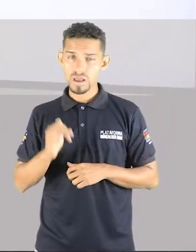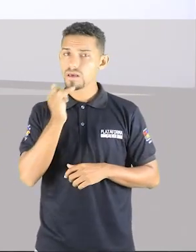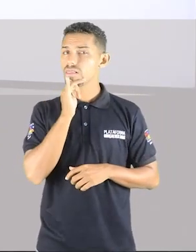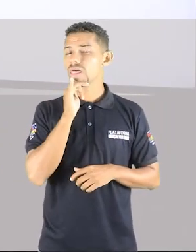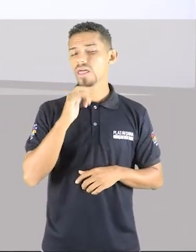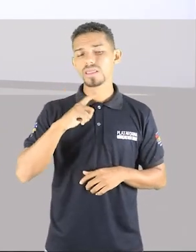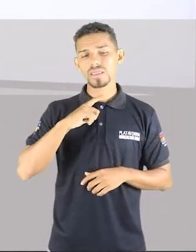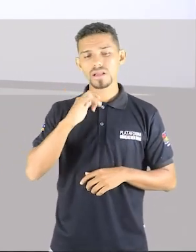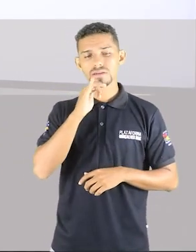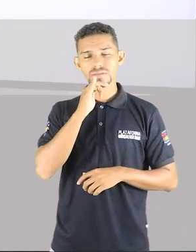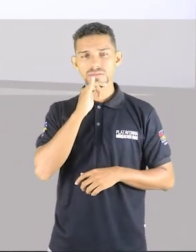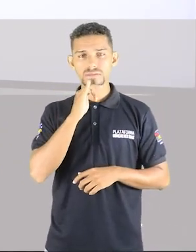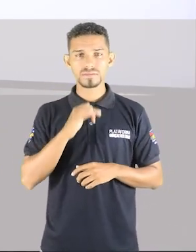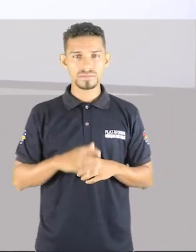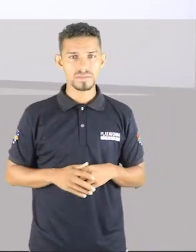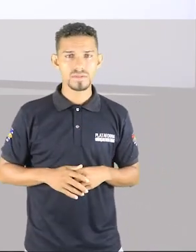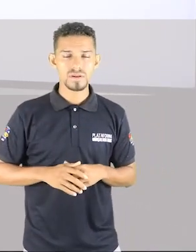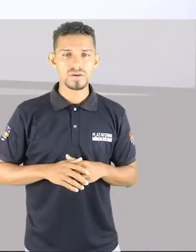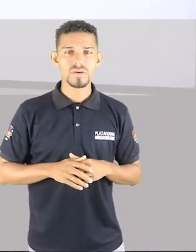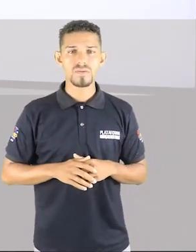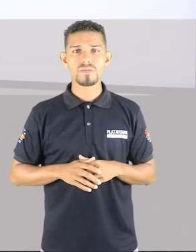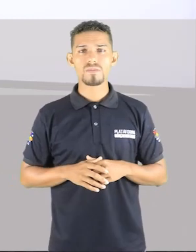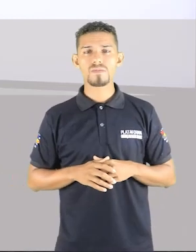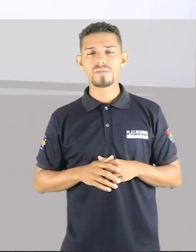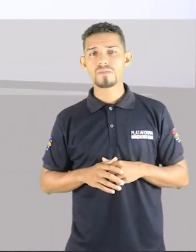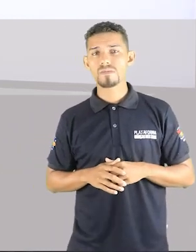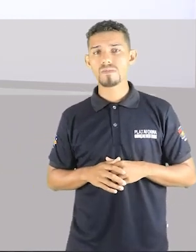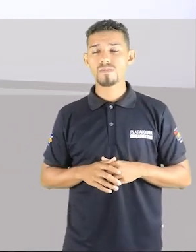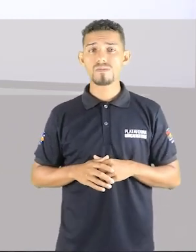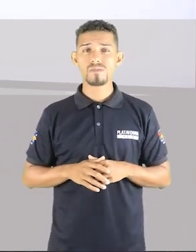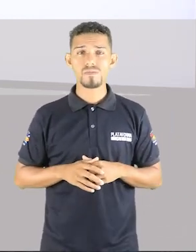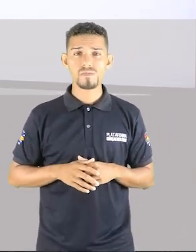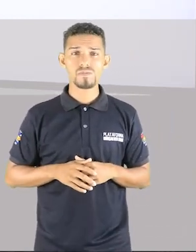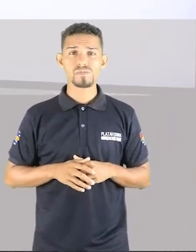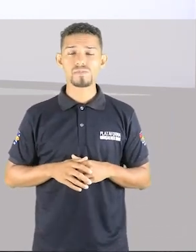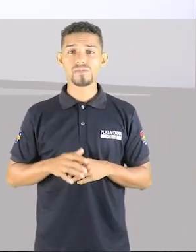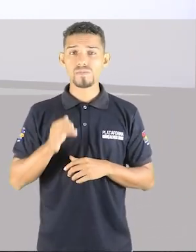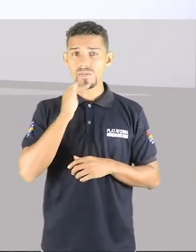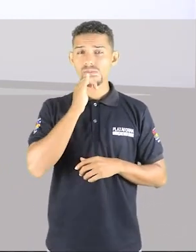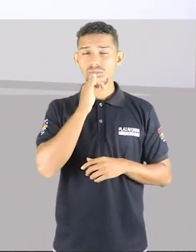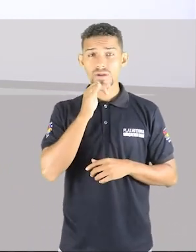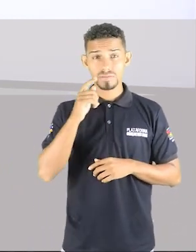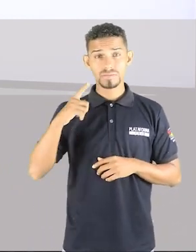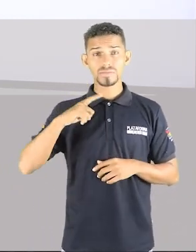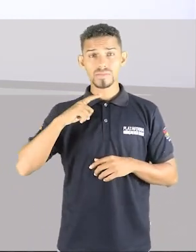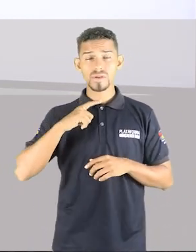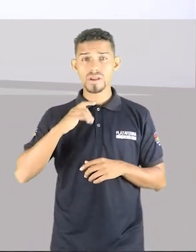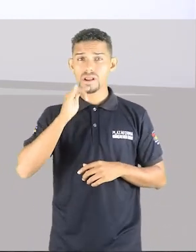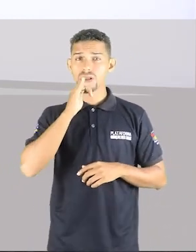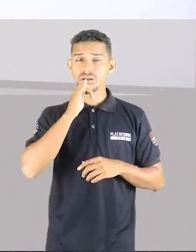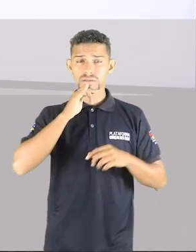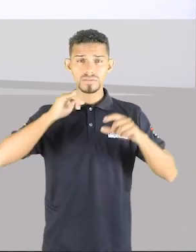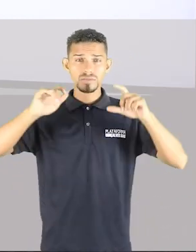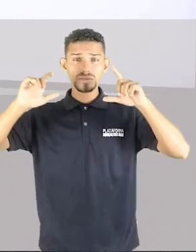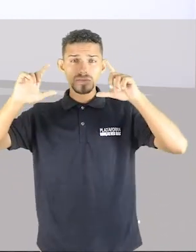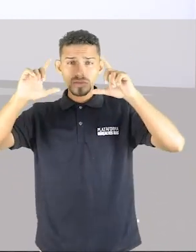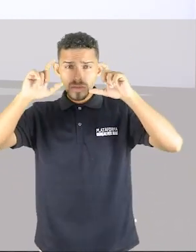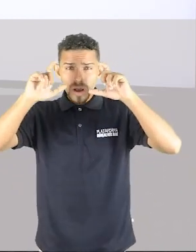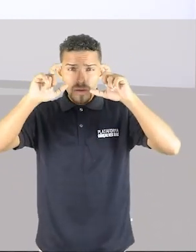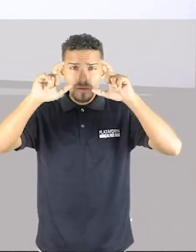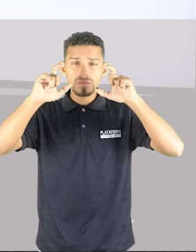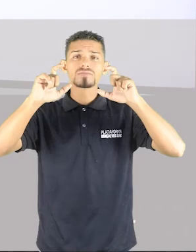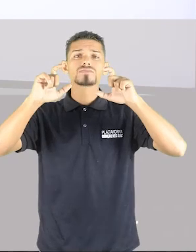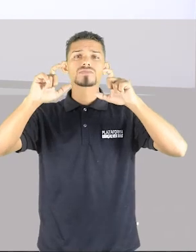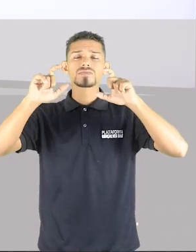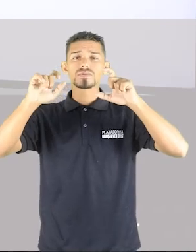você tem vou dar um exemplo para vocês nas máquinas que tem flash máquinas de máquinas